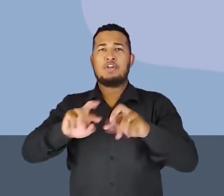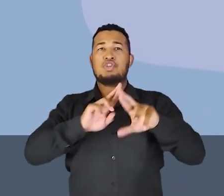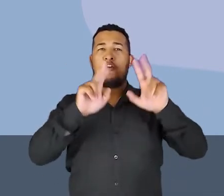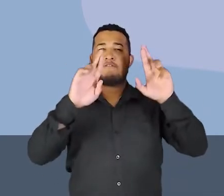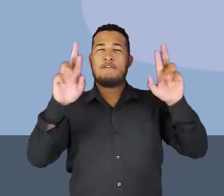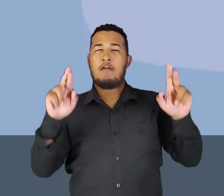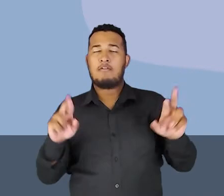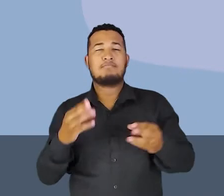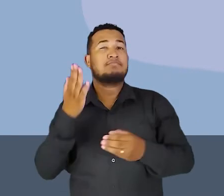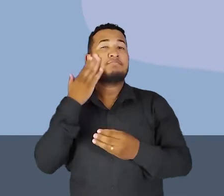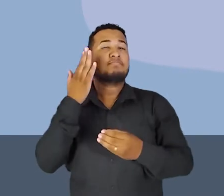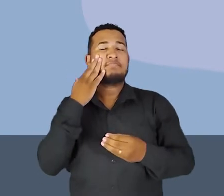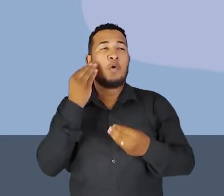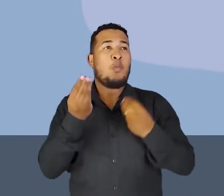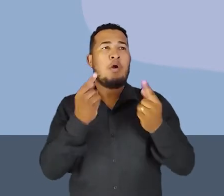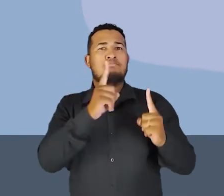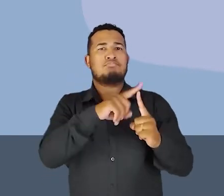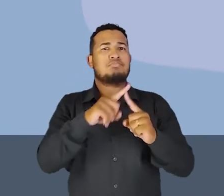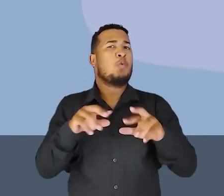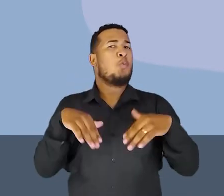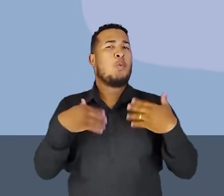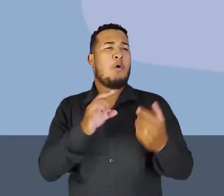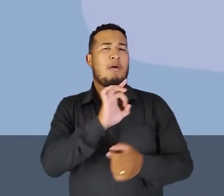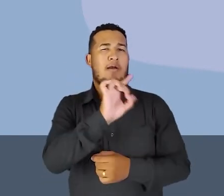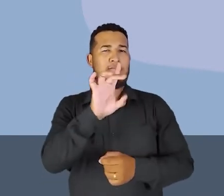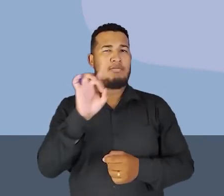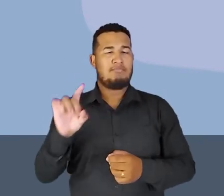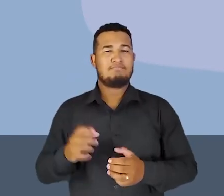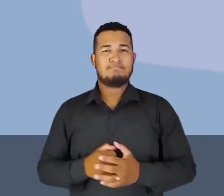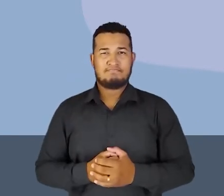dos timbres de cada um, né?